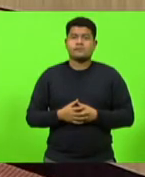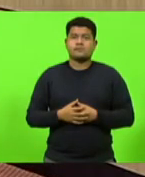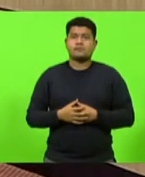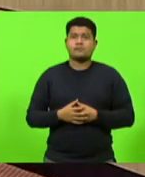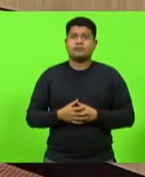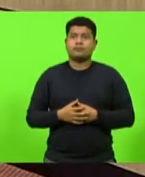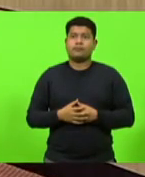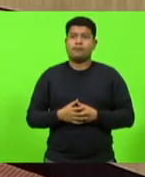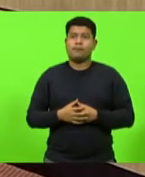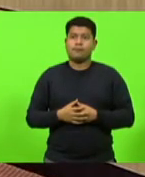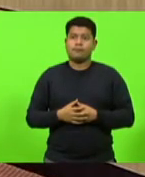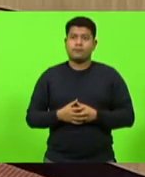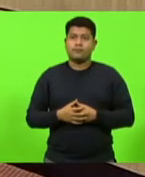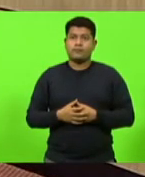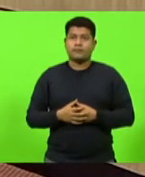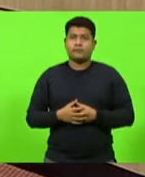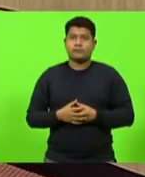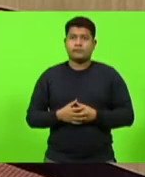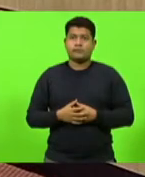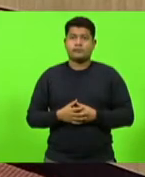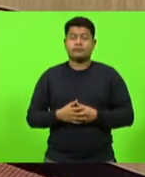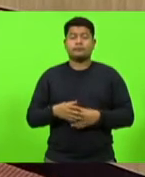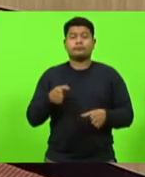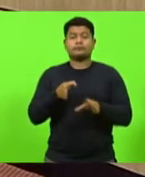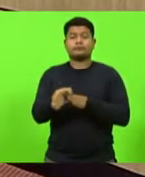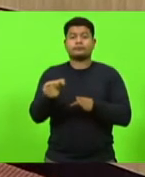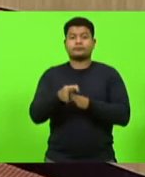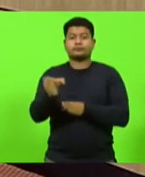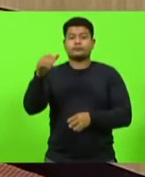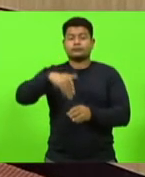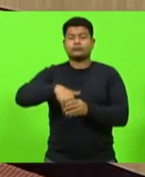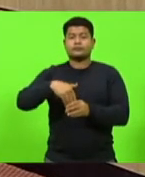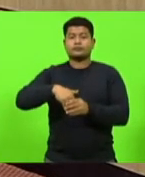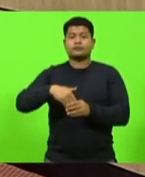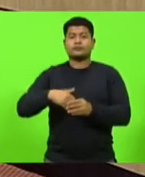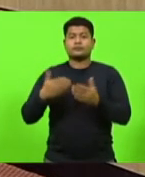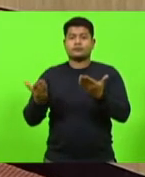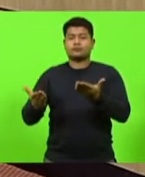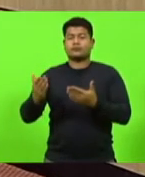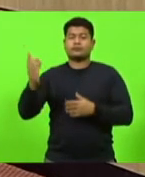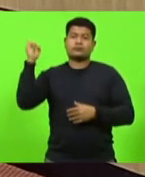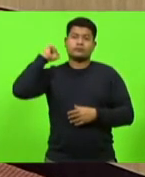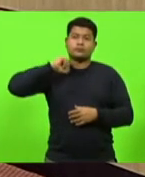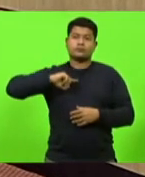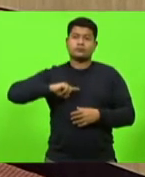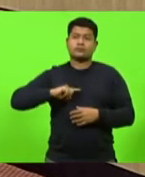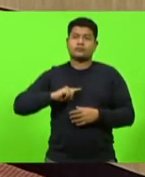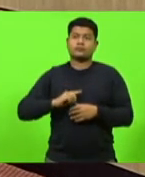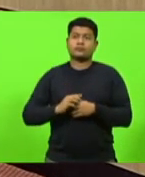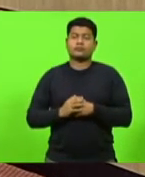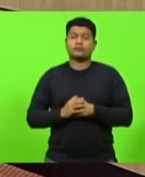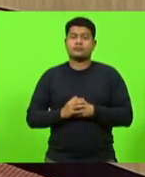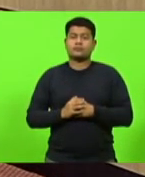líder do governo. Encaminhamento de voto, deputado Silvio Drevec.